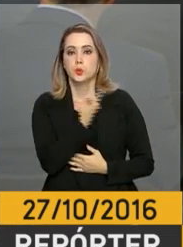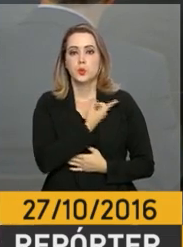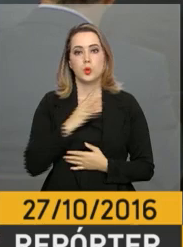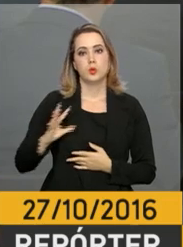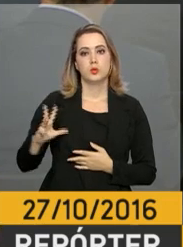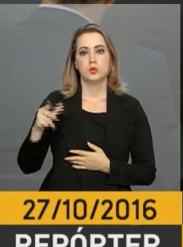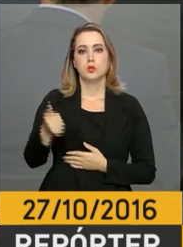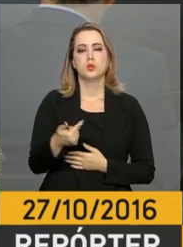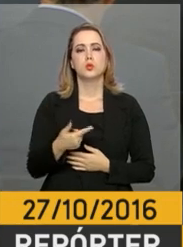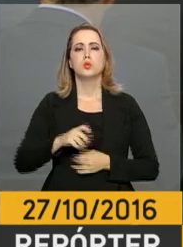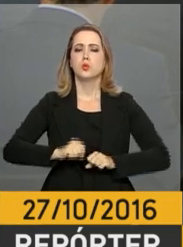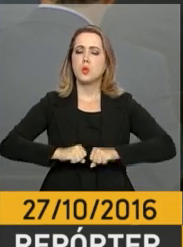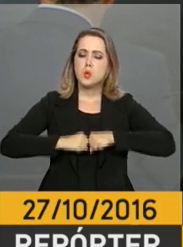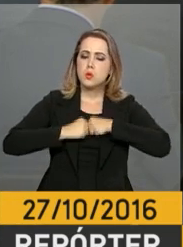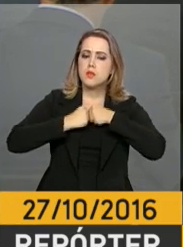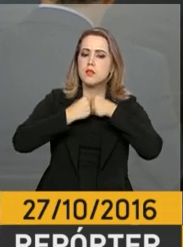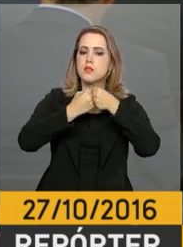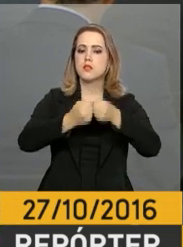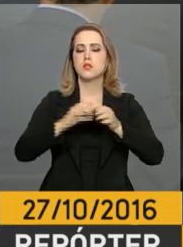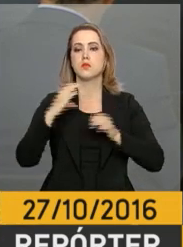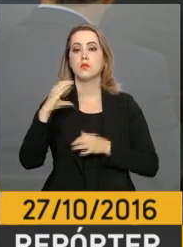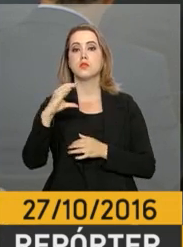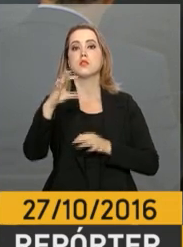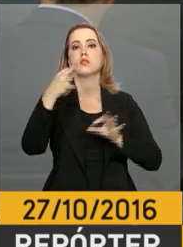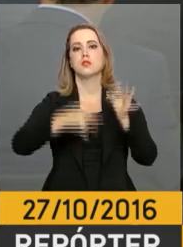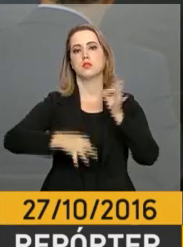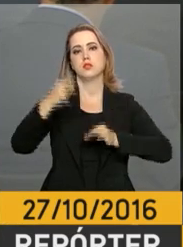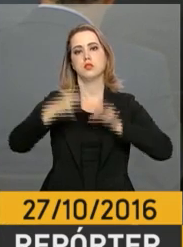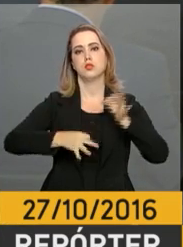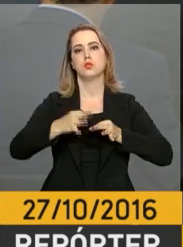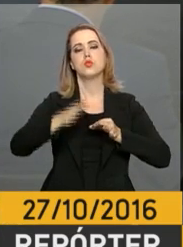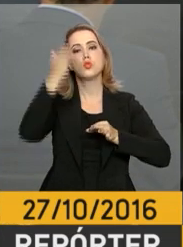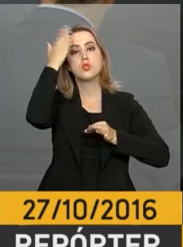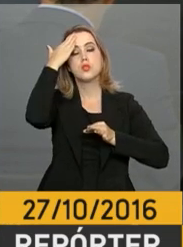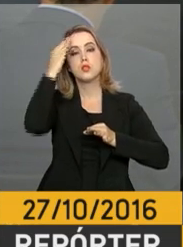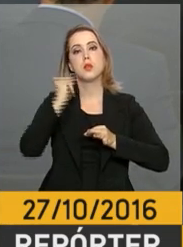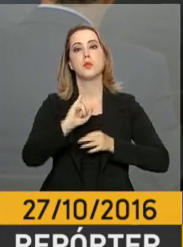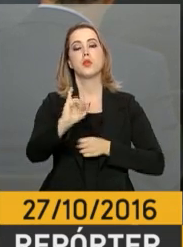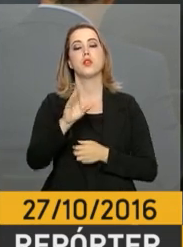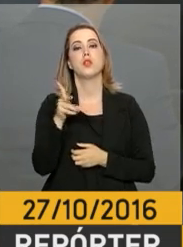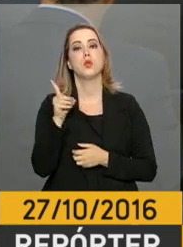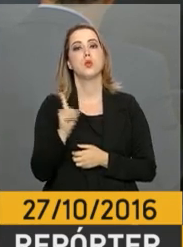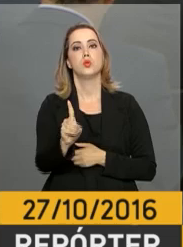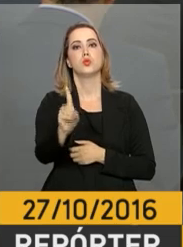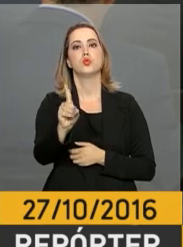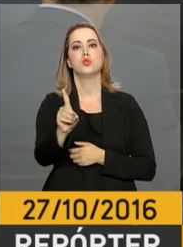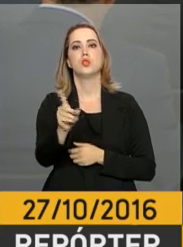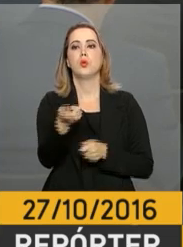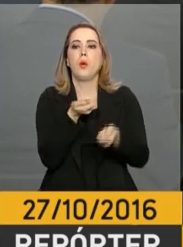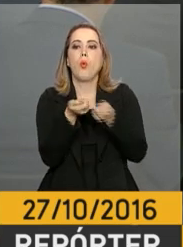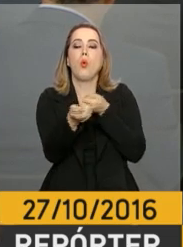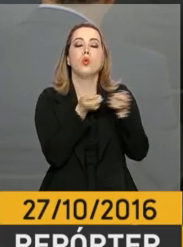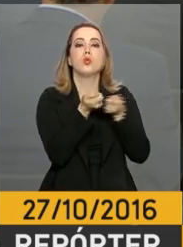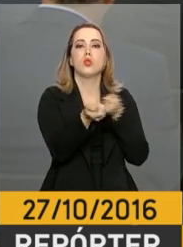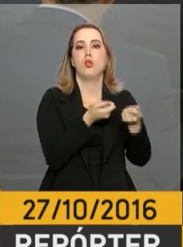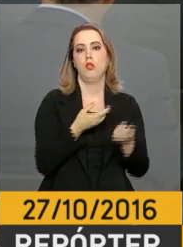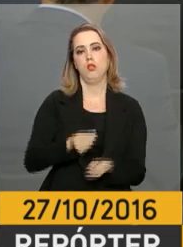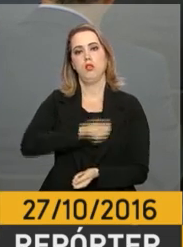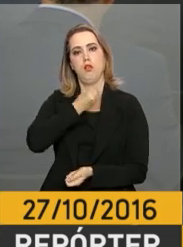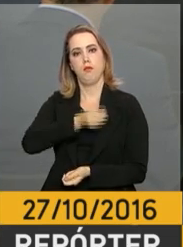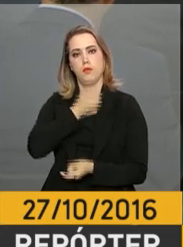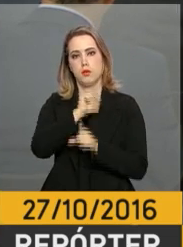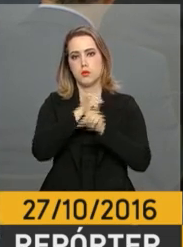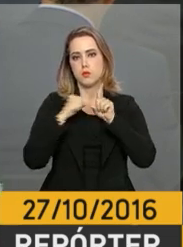todos aqueles que se dedicam à Ciência jurídica sabem em primeiro lugar que o direito é o regulador da vida social toda vez que há um